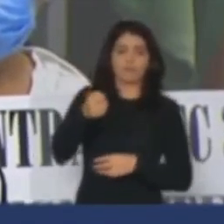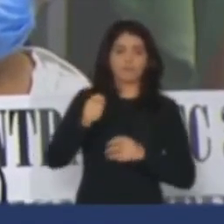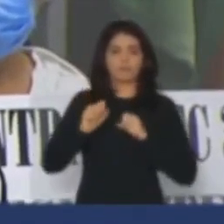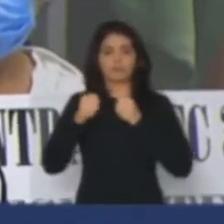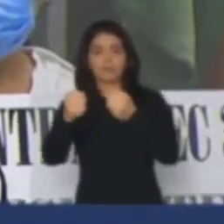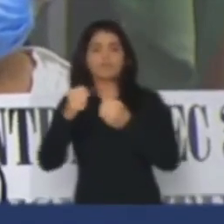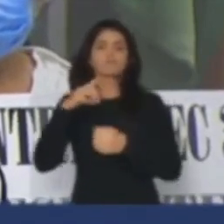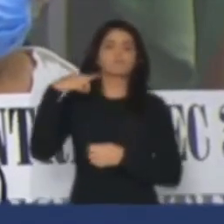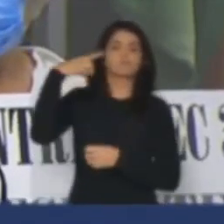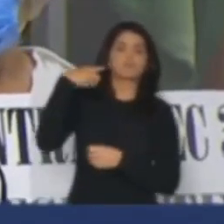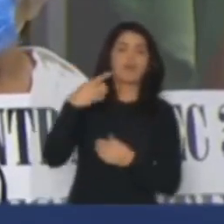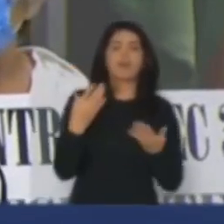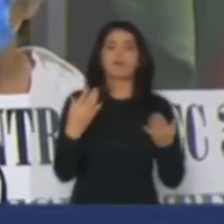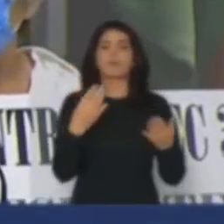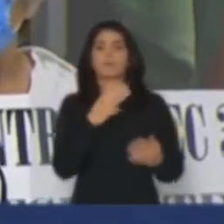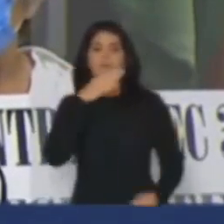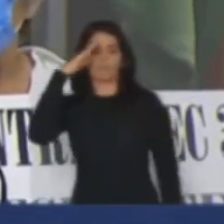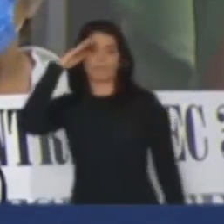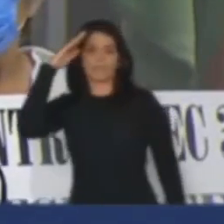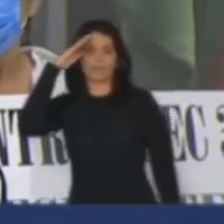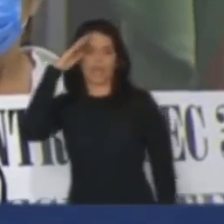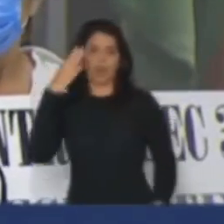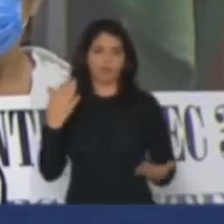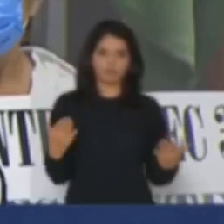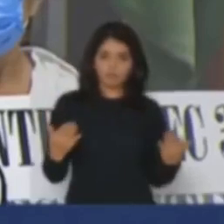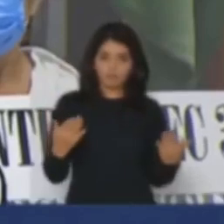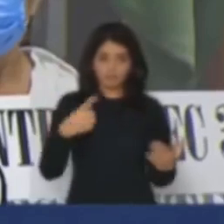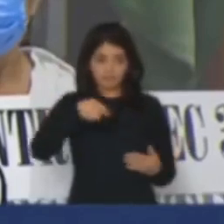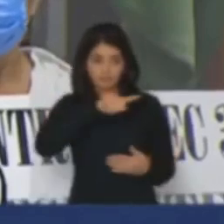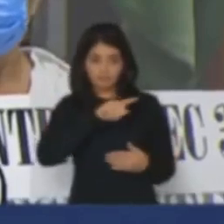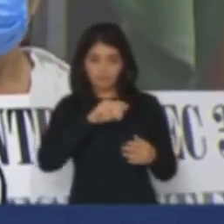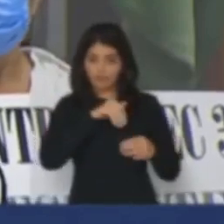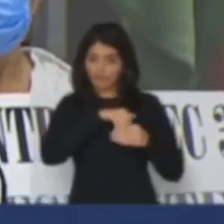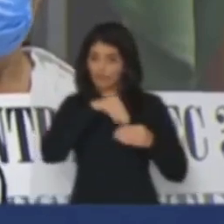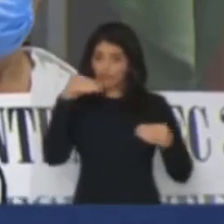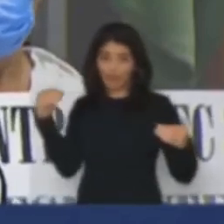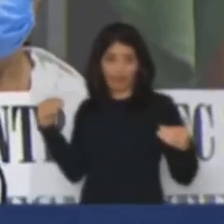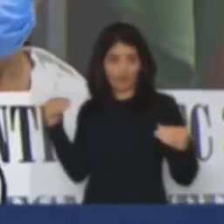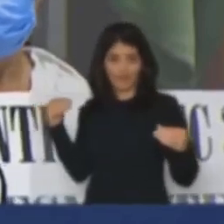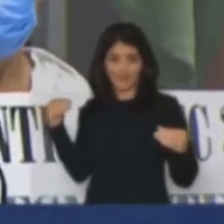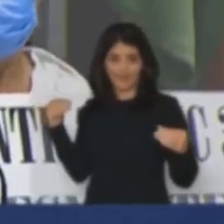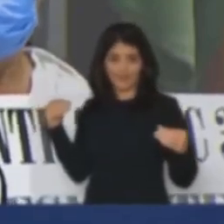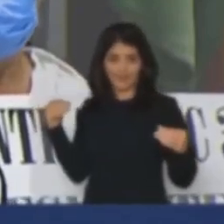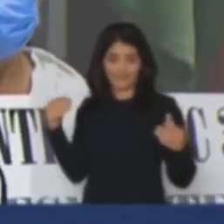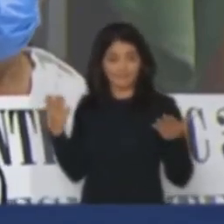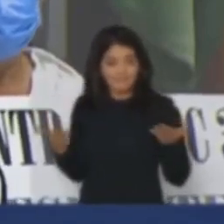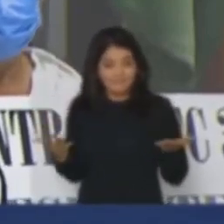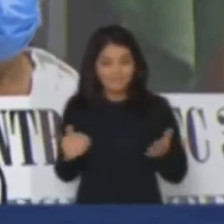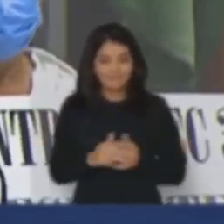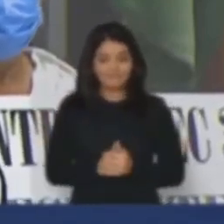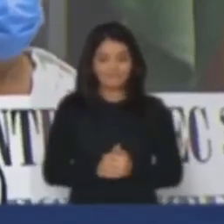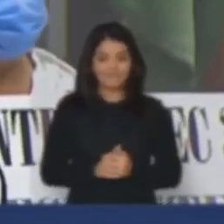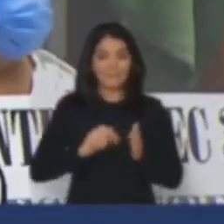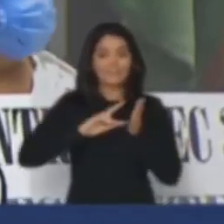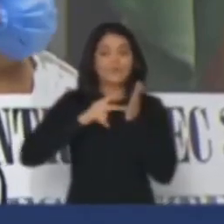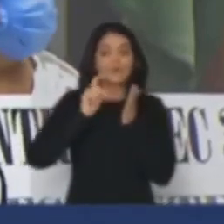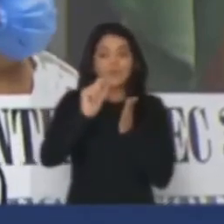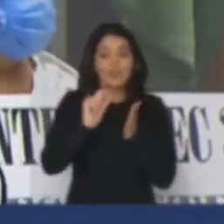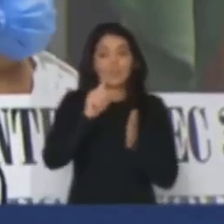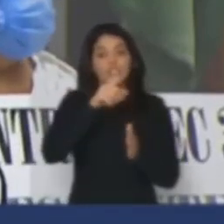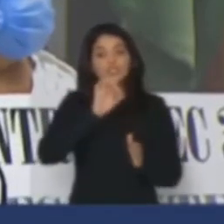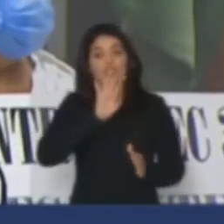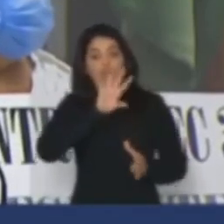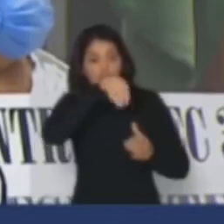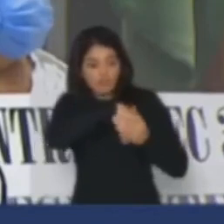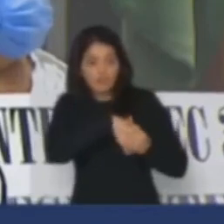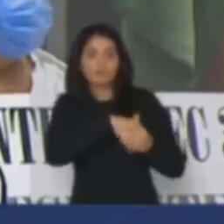militares, carreiras típicas, estas estão fora da proposta de emenda constitucional. Ou seja, estão dentro